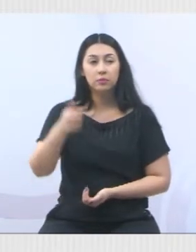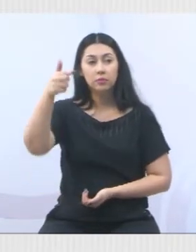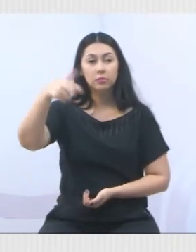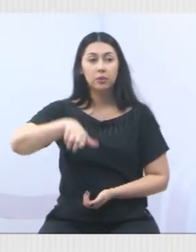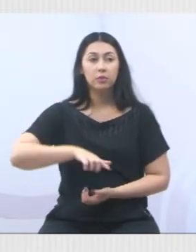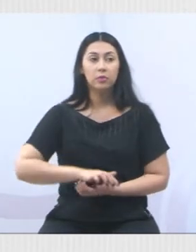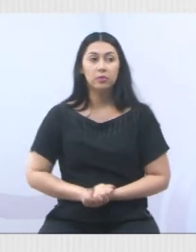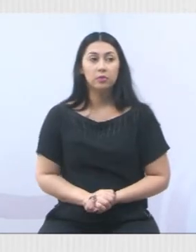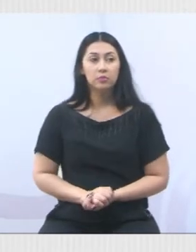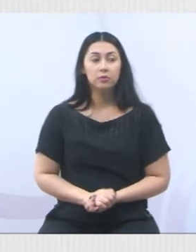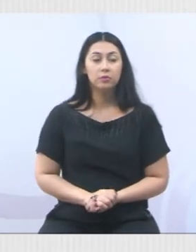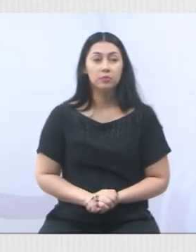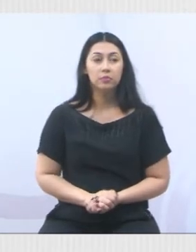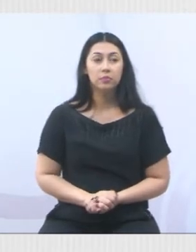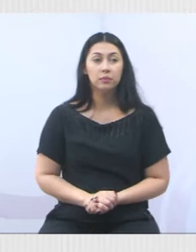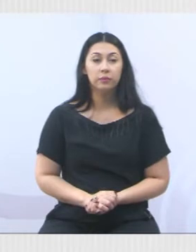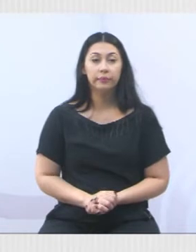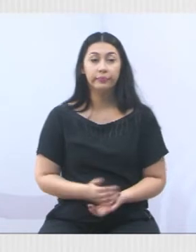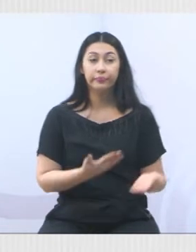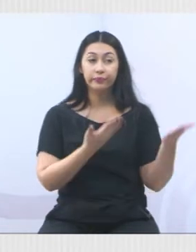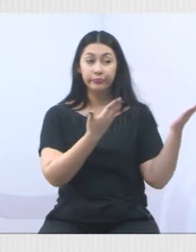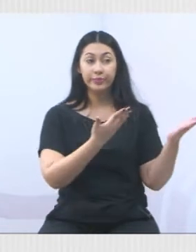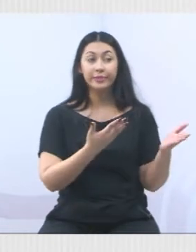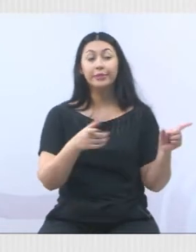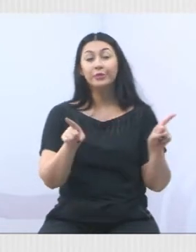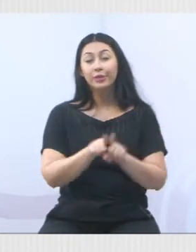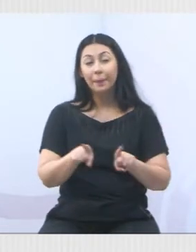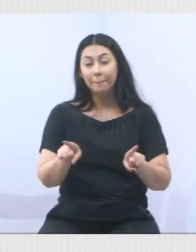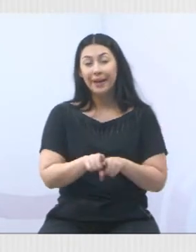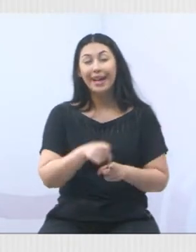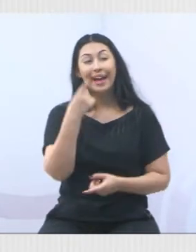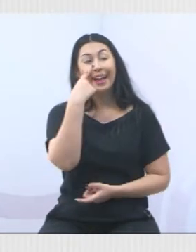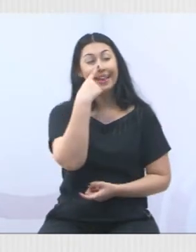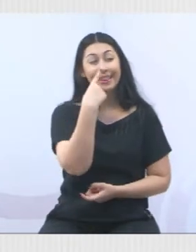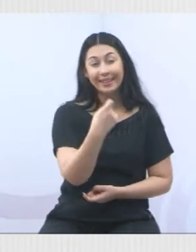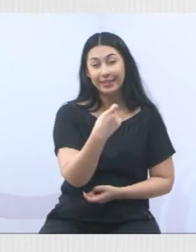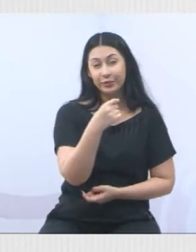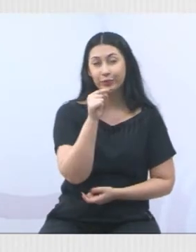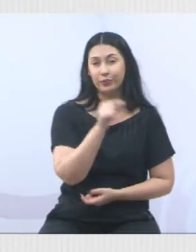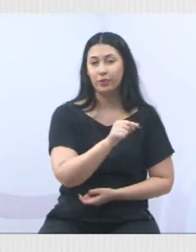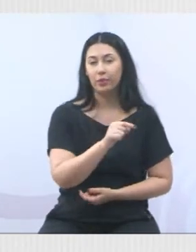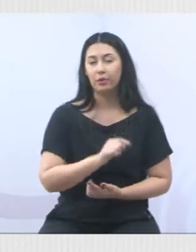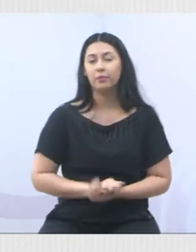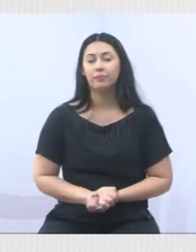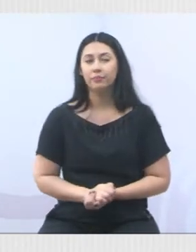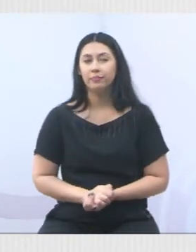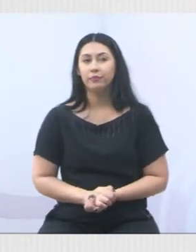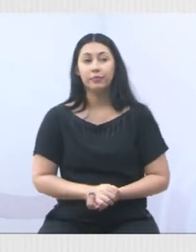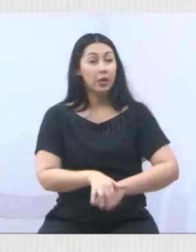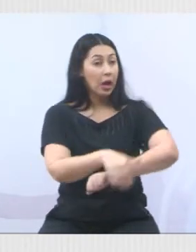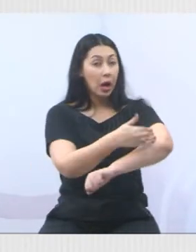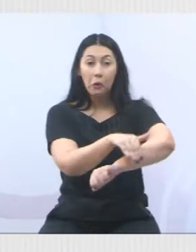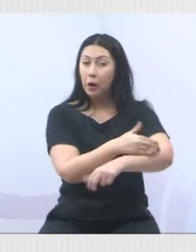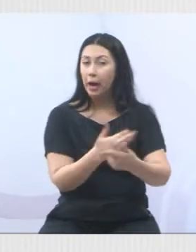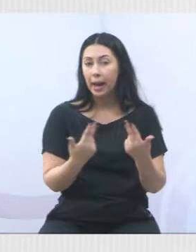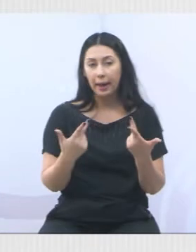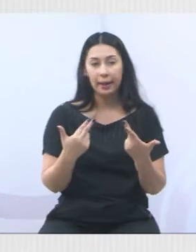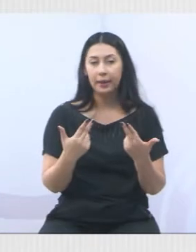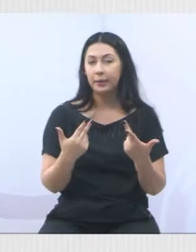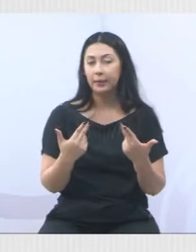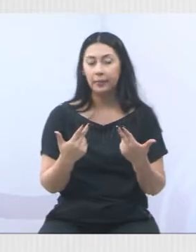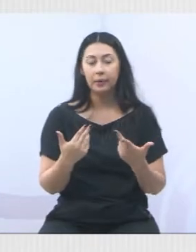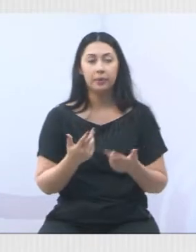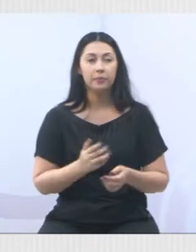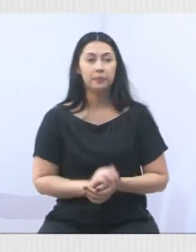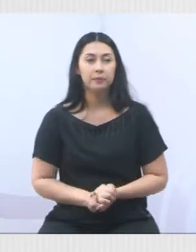Próximo. Olha aí, mais entulho no Novo Amanhecer, na mesma rua, Julieta de Mansilha,